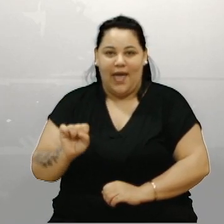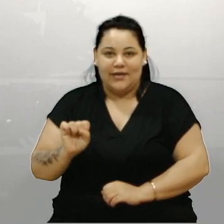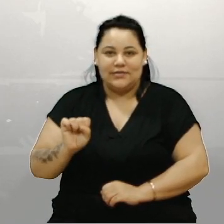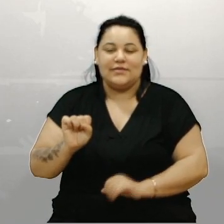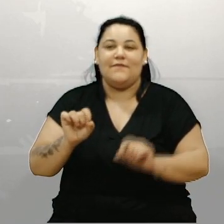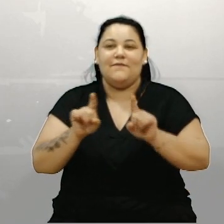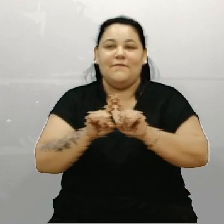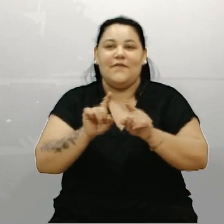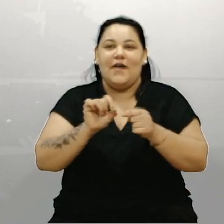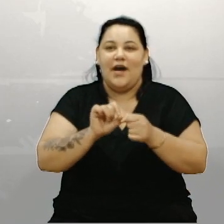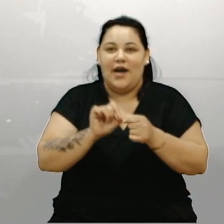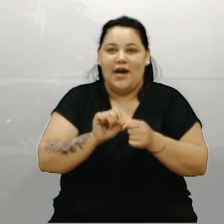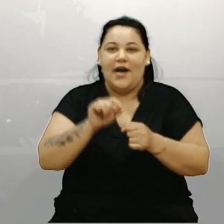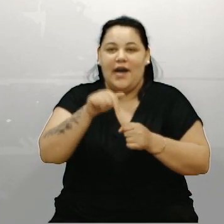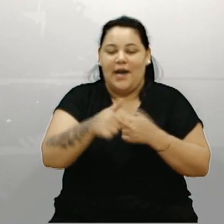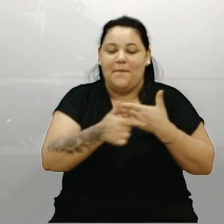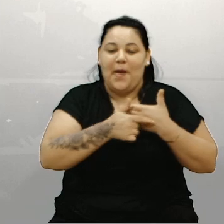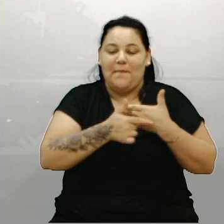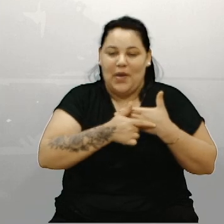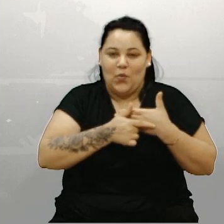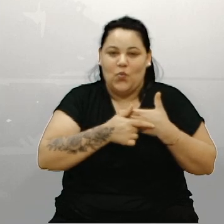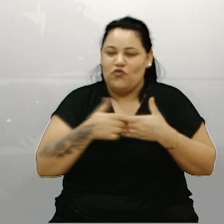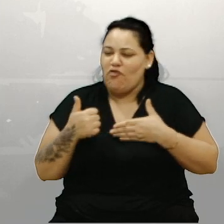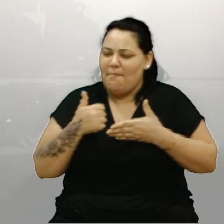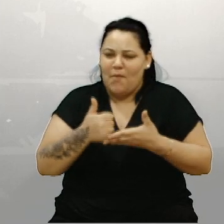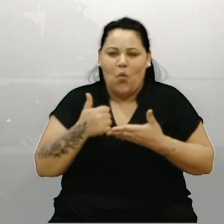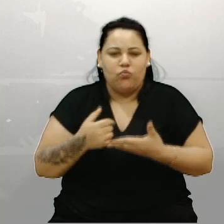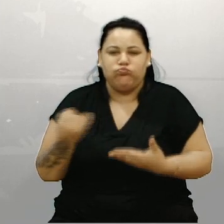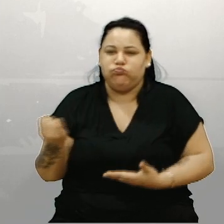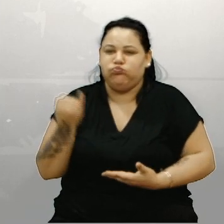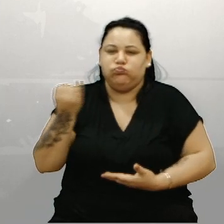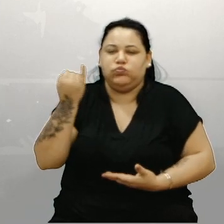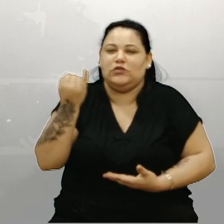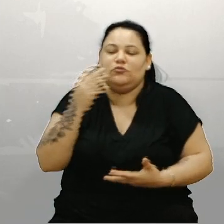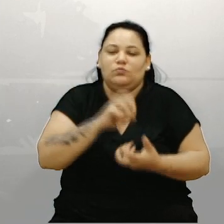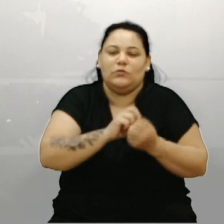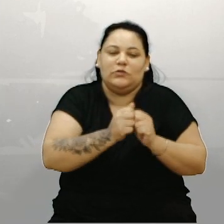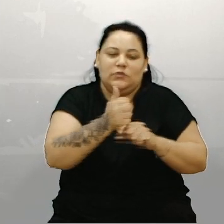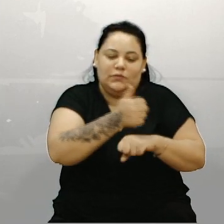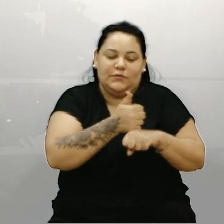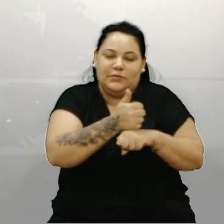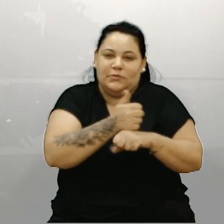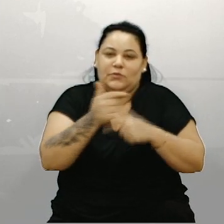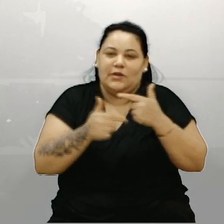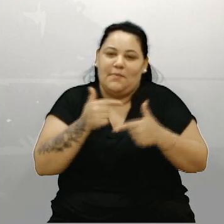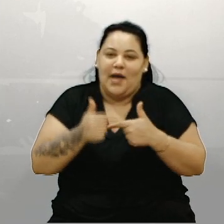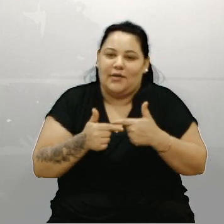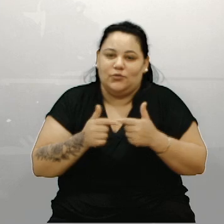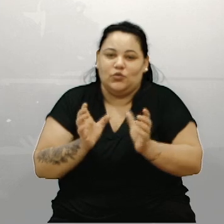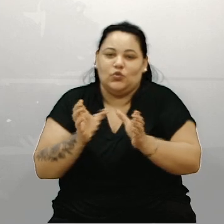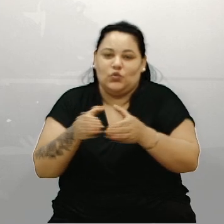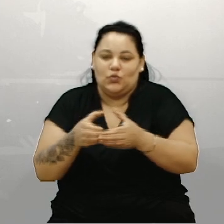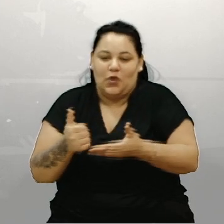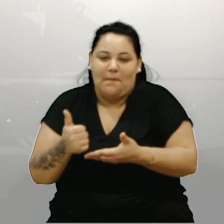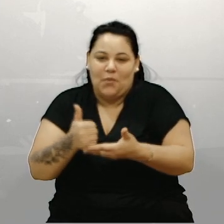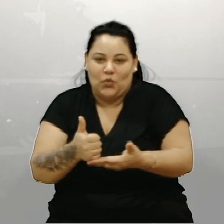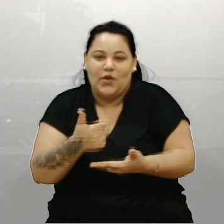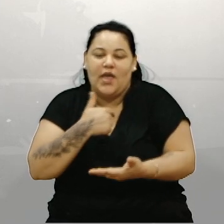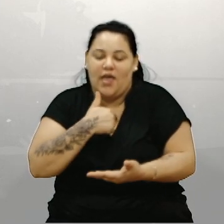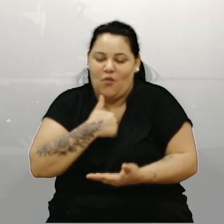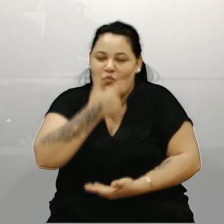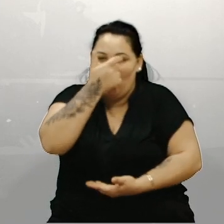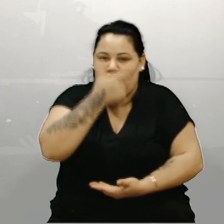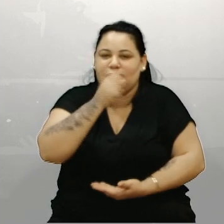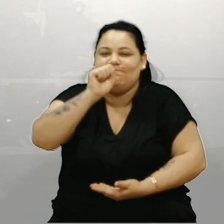de apoio aos artesãos, a emissão dessas carteiras e a atuação da Frente Parlamentar, eu considero como